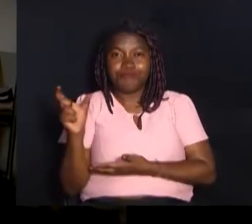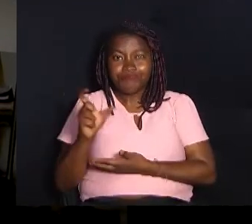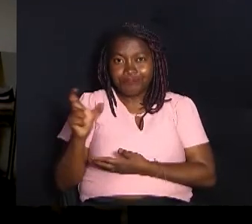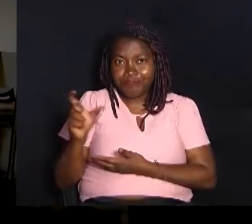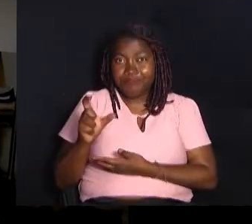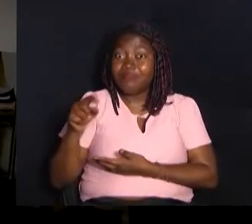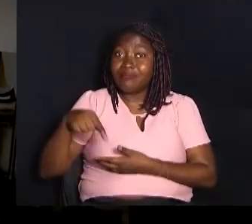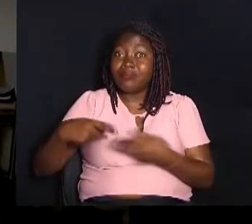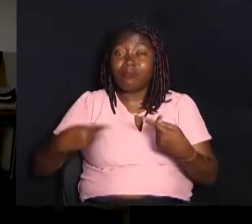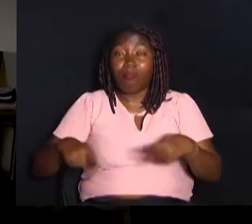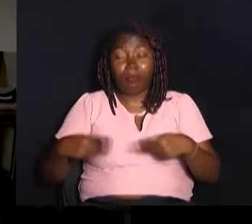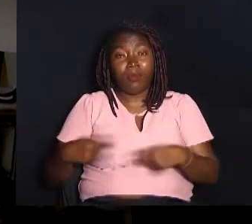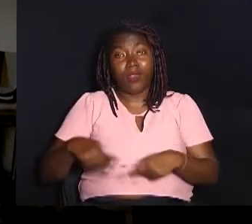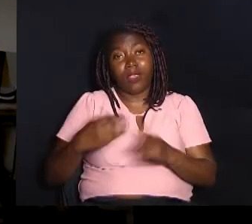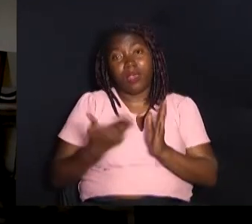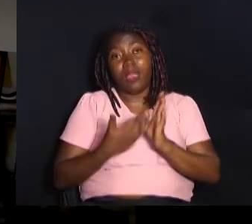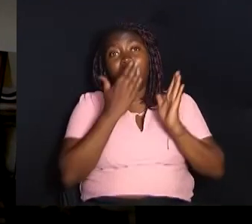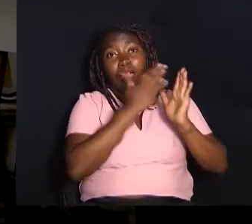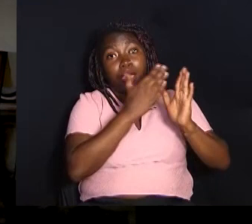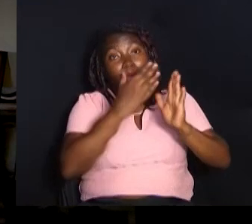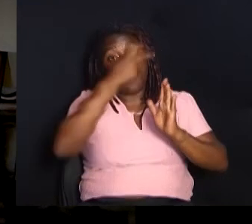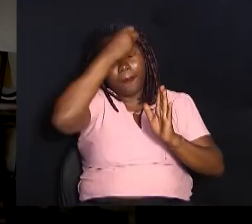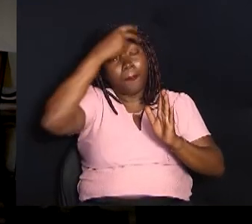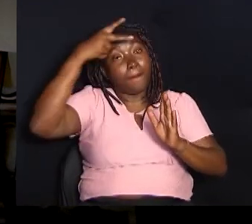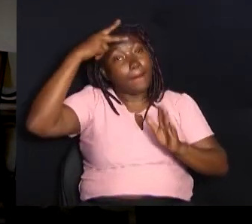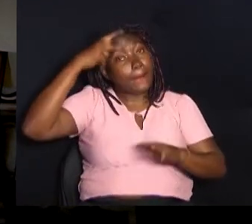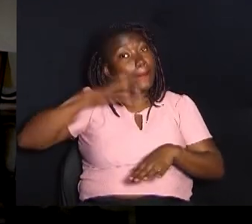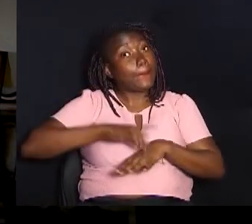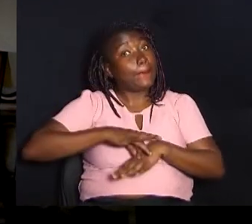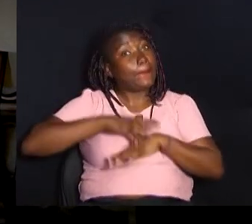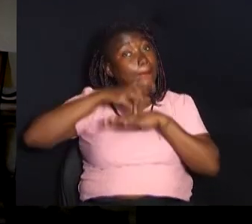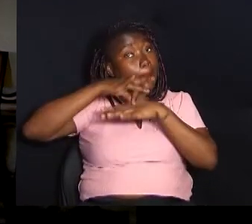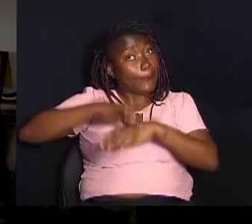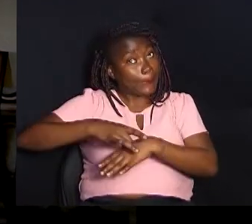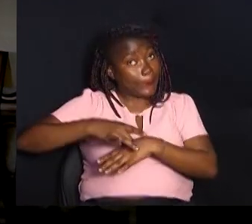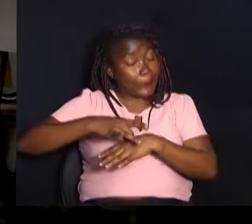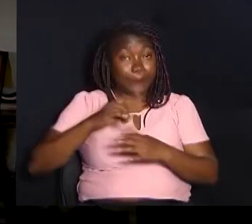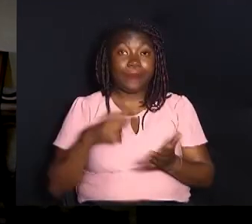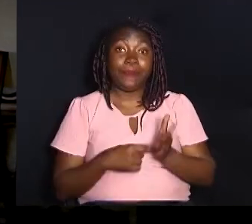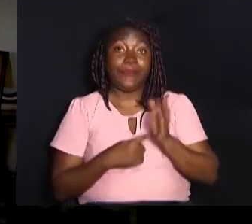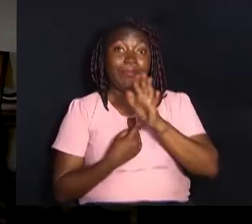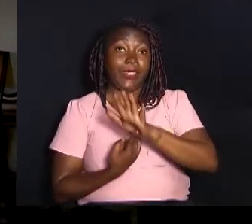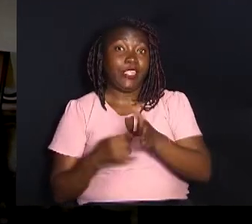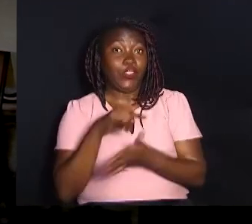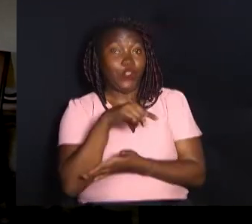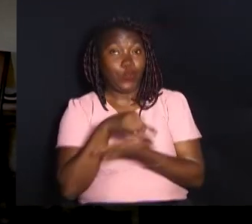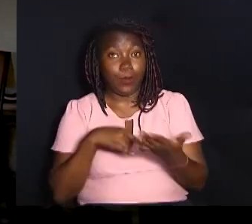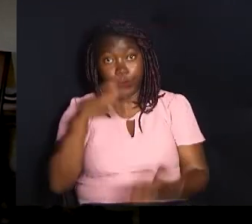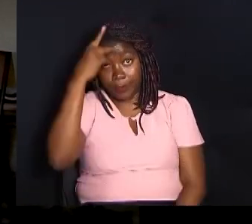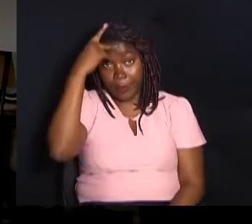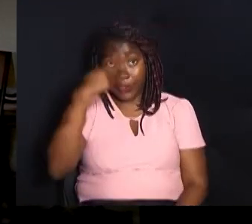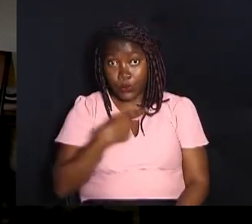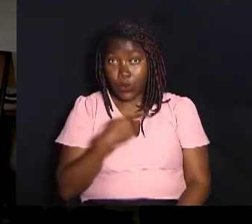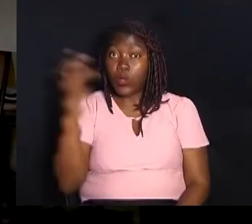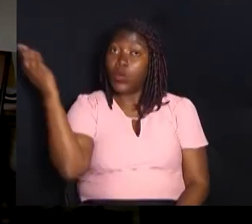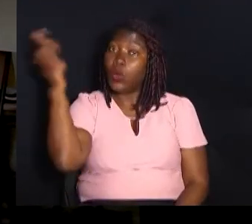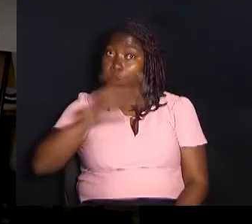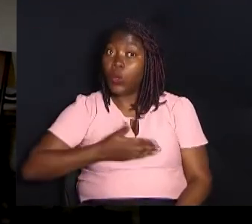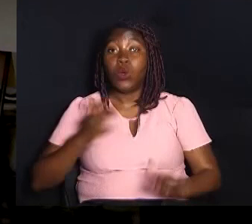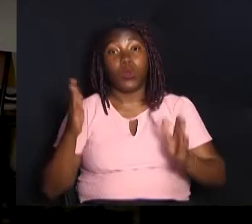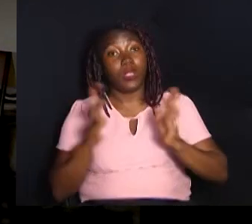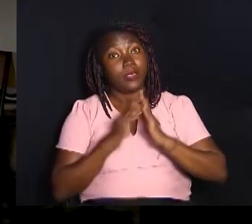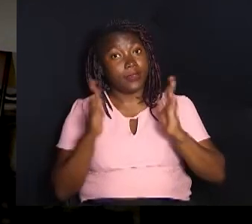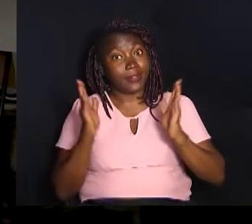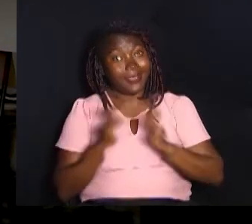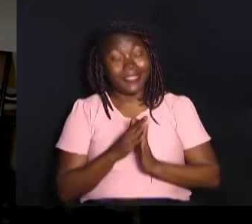um cadastro, uma carteirinha, aqui na própria biblioteca municipal, de forma presencial. Basta apresentar os documentos